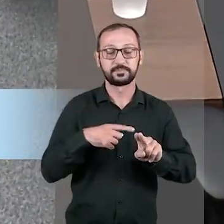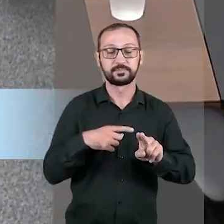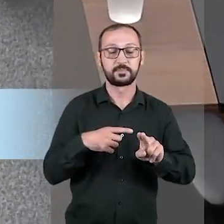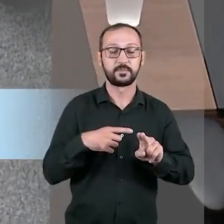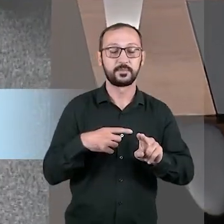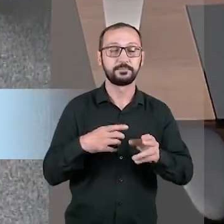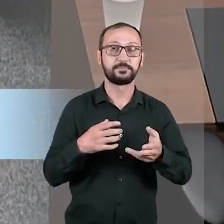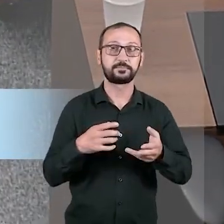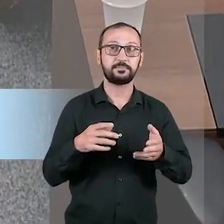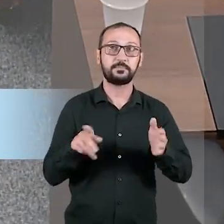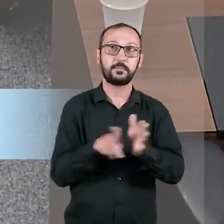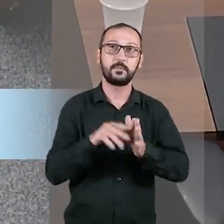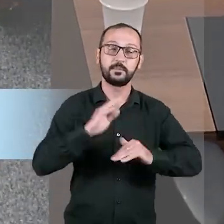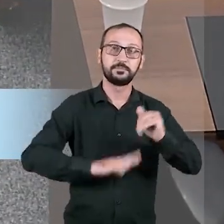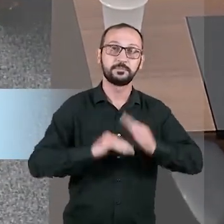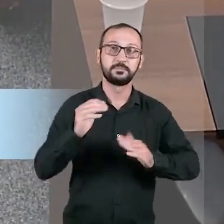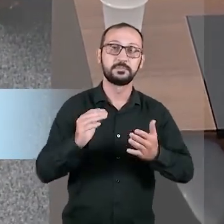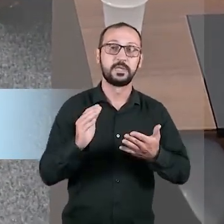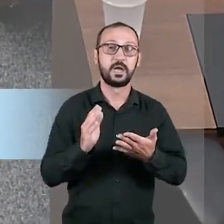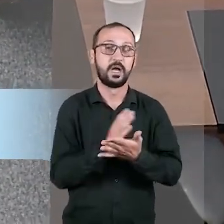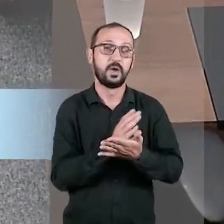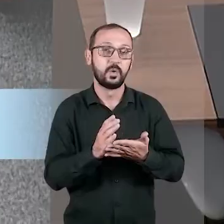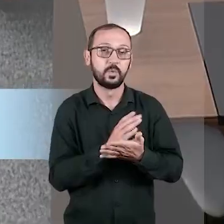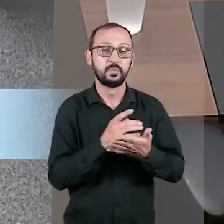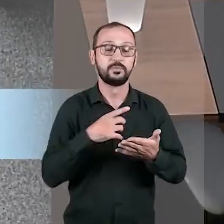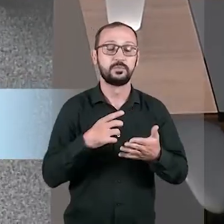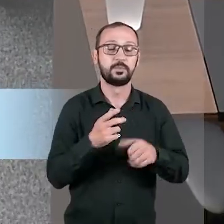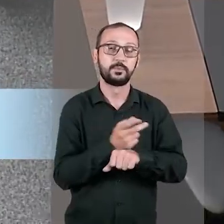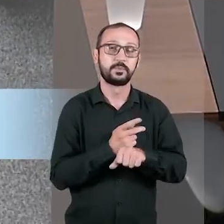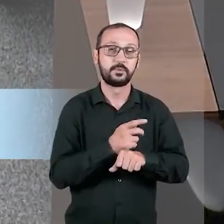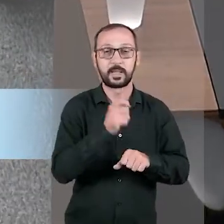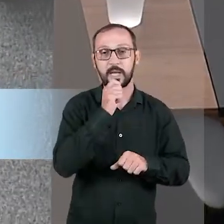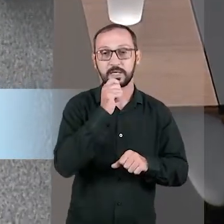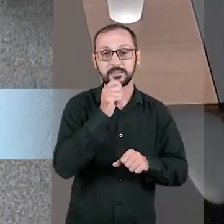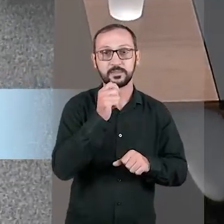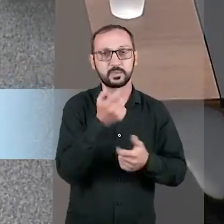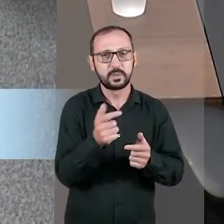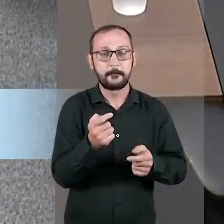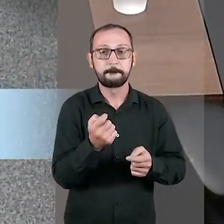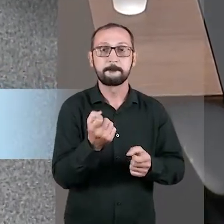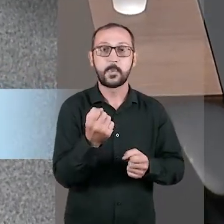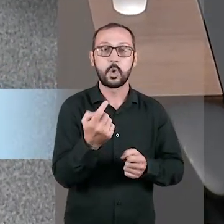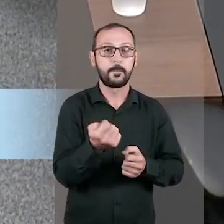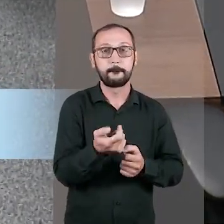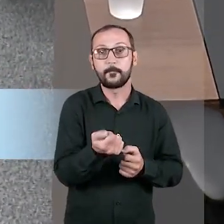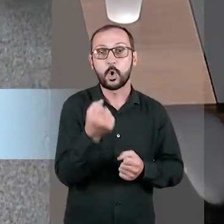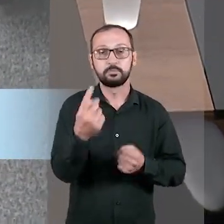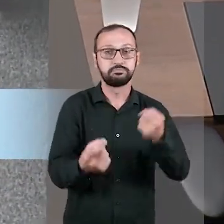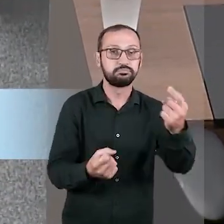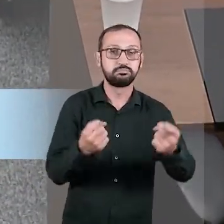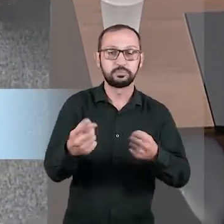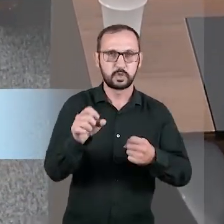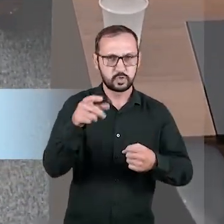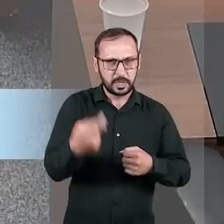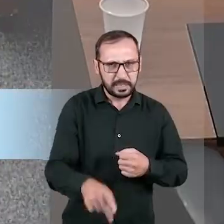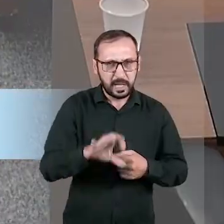da Unimed, e alguns buscam, mas ainda não se tem, é muito pouco.